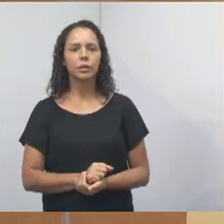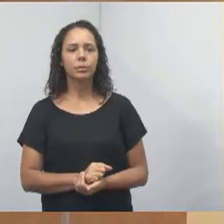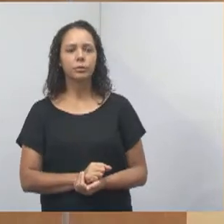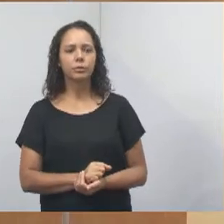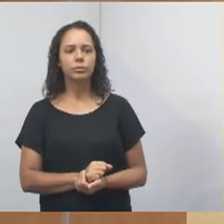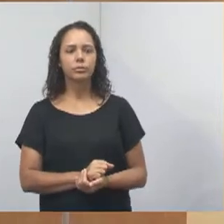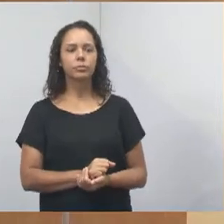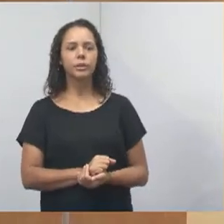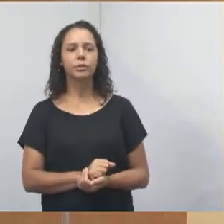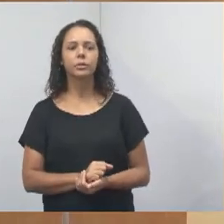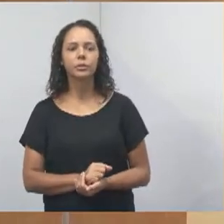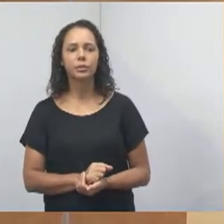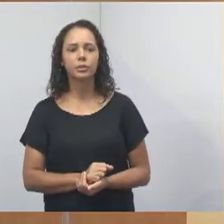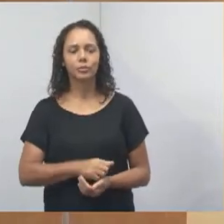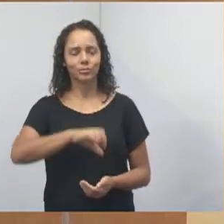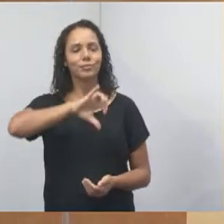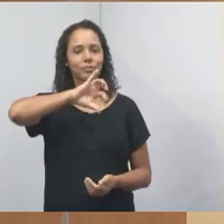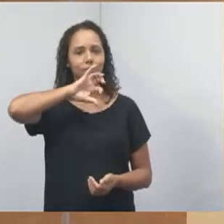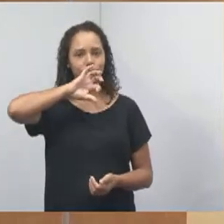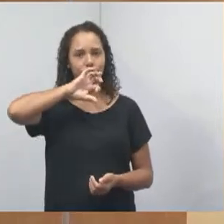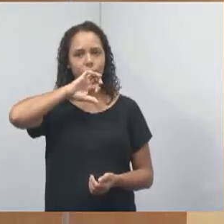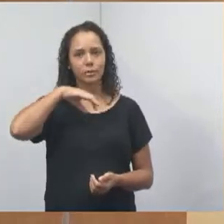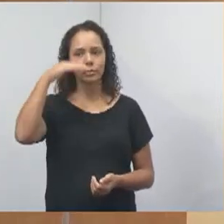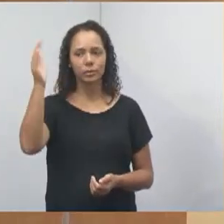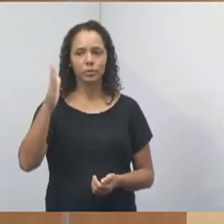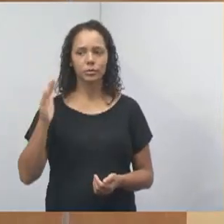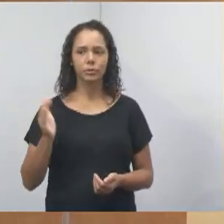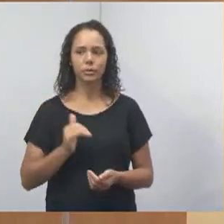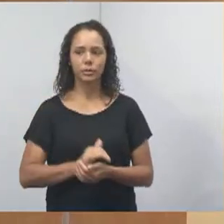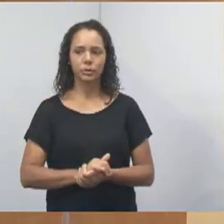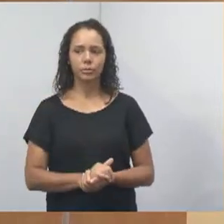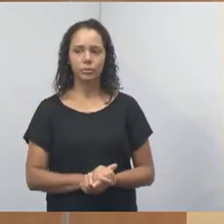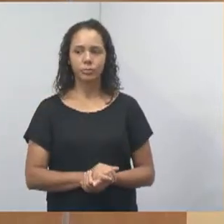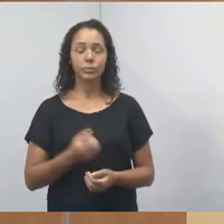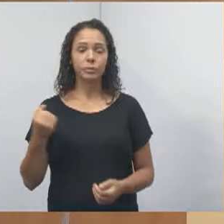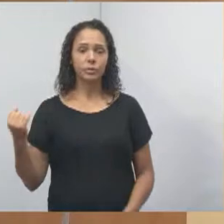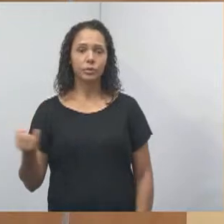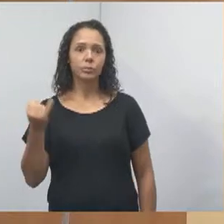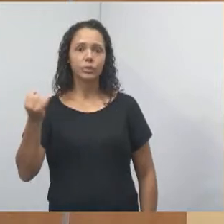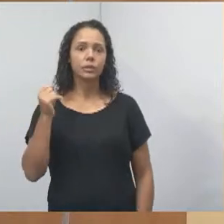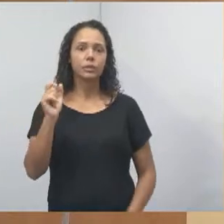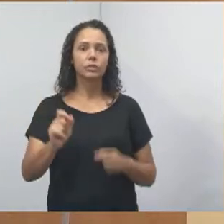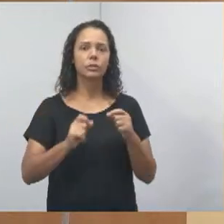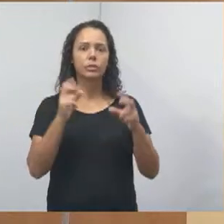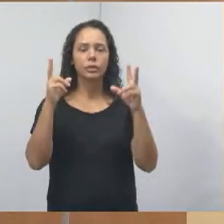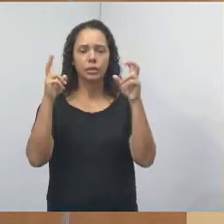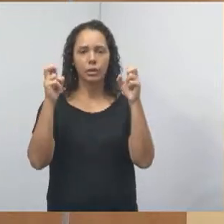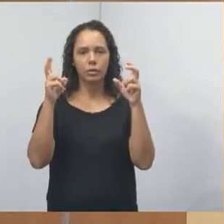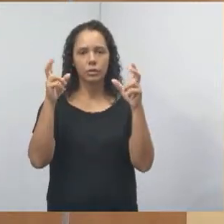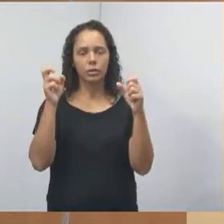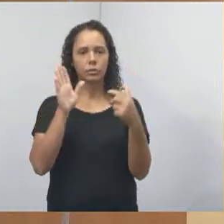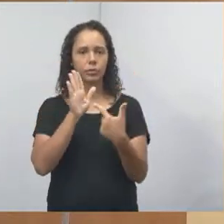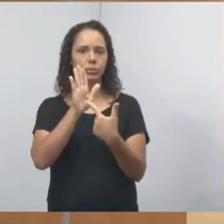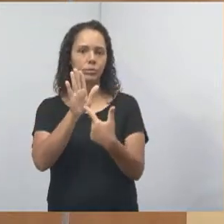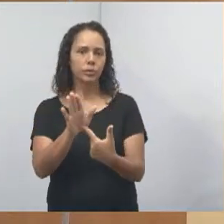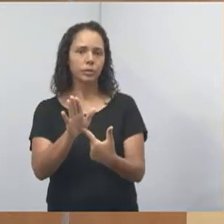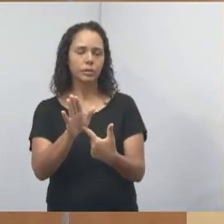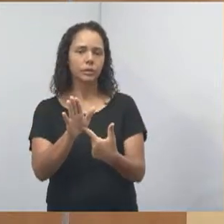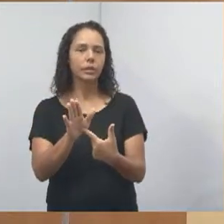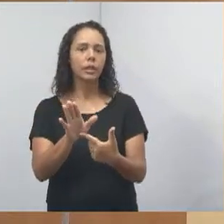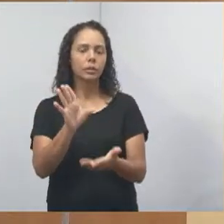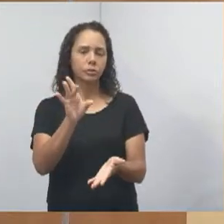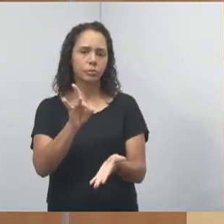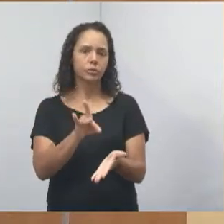da Quaresma, para o povo católico, mas também para a sociedade civil, é trazer um tema que diz respeito à realidade